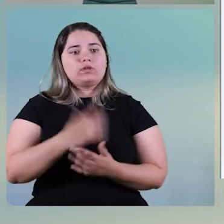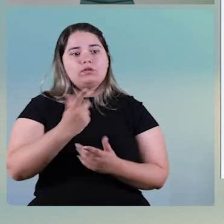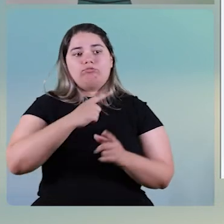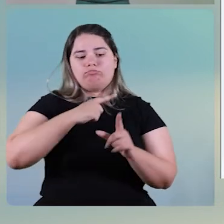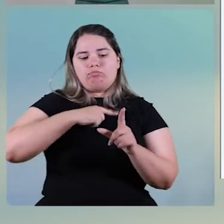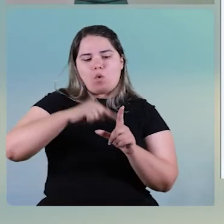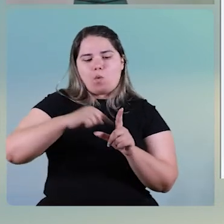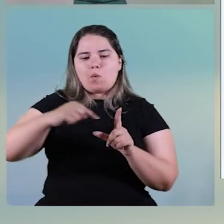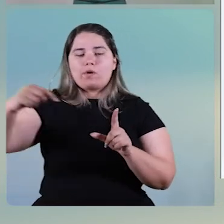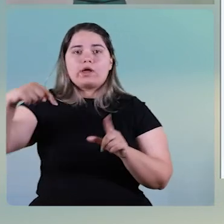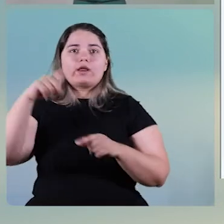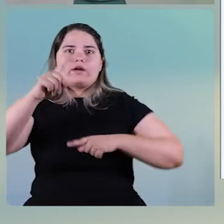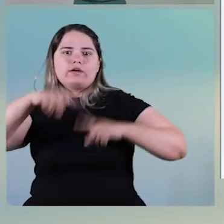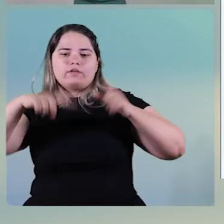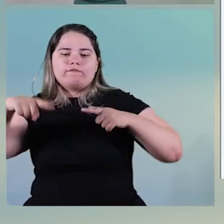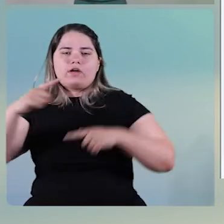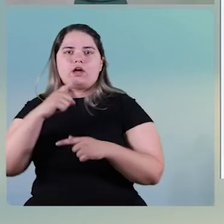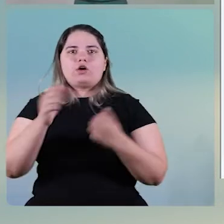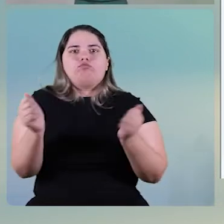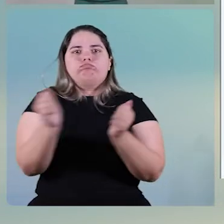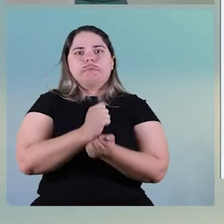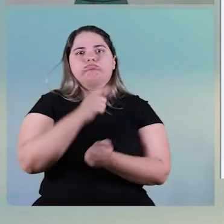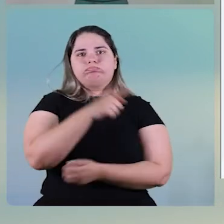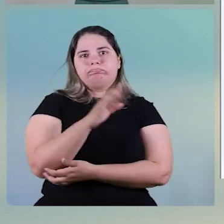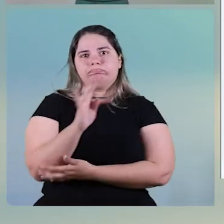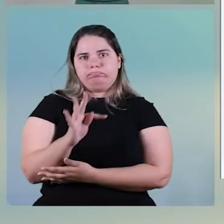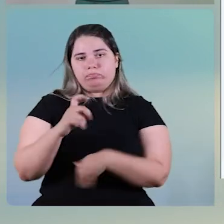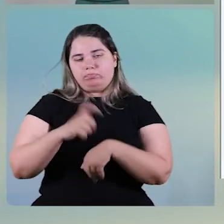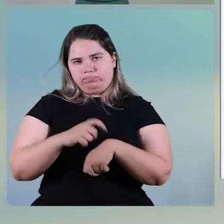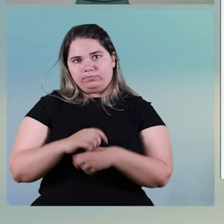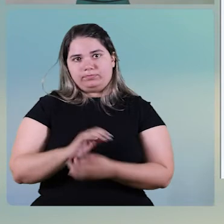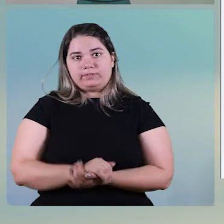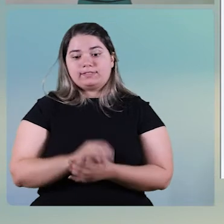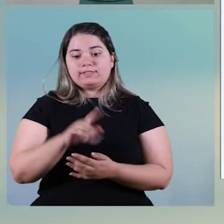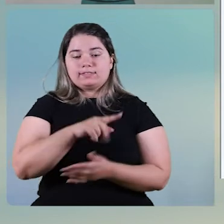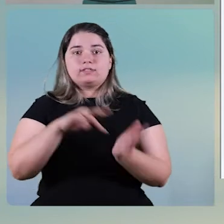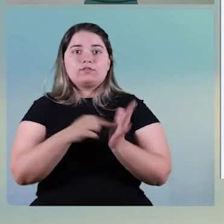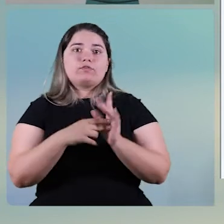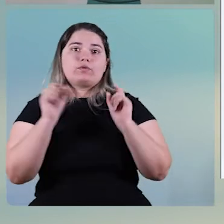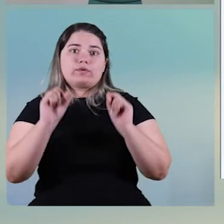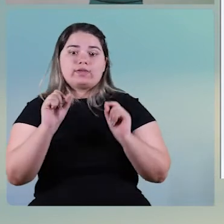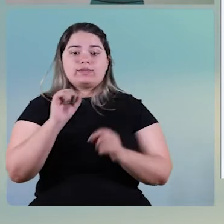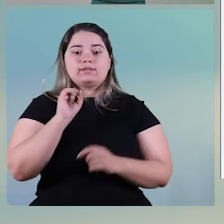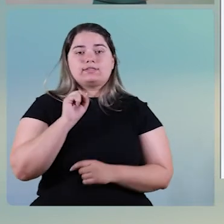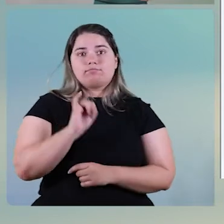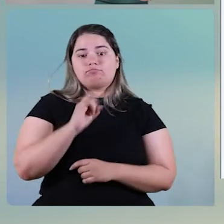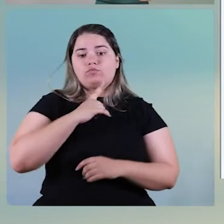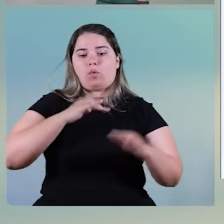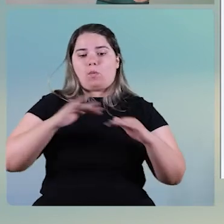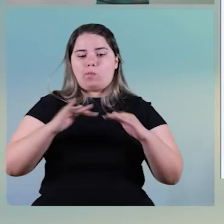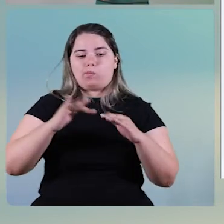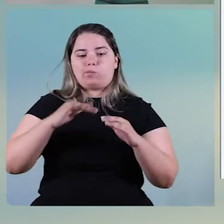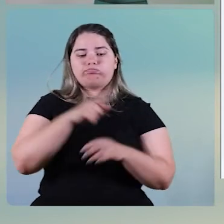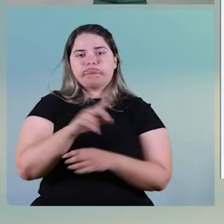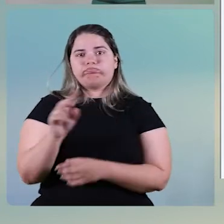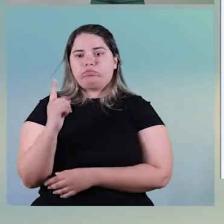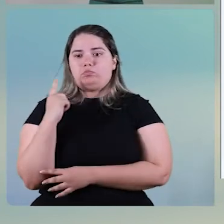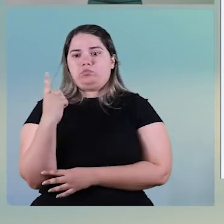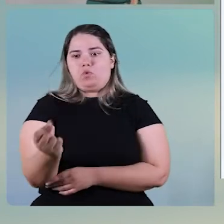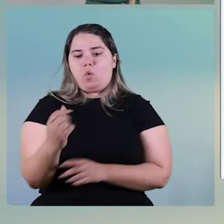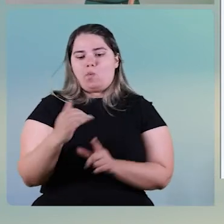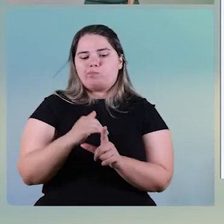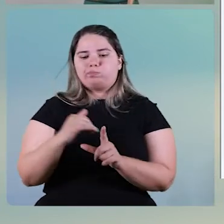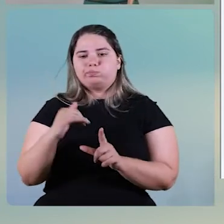diretamente com T. Isso quer dizer que, se o movimento tiver velocidade crescendo com o tempo, é o que nós chamamos de